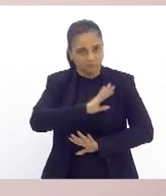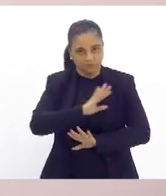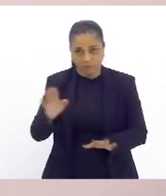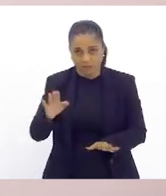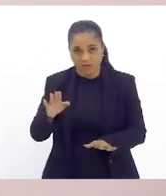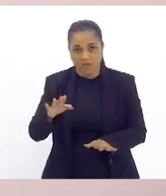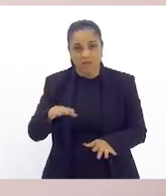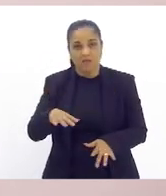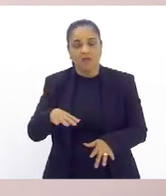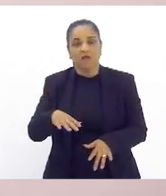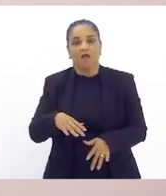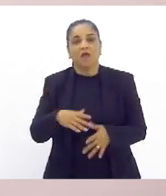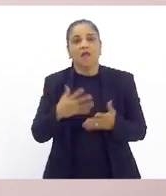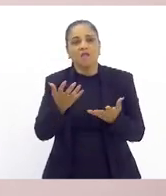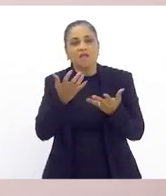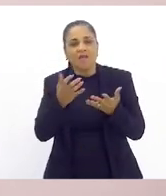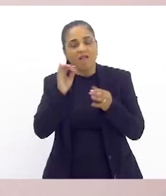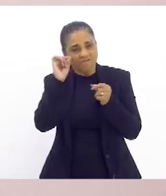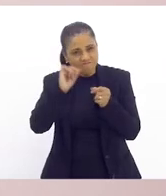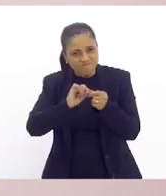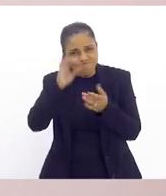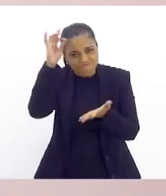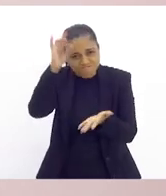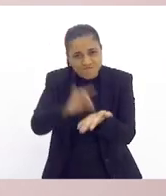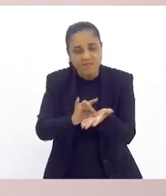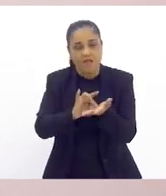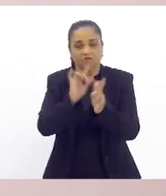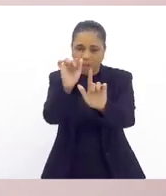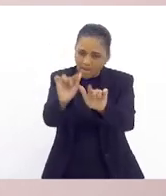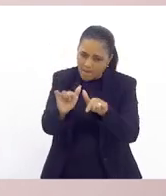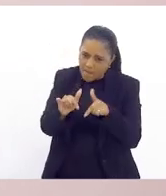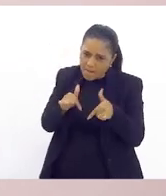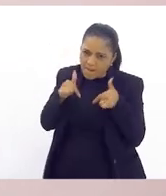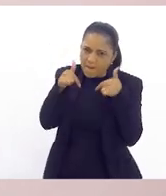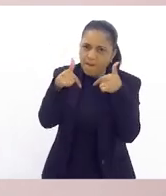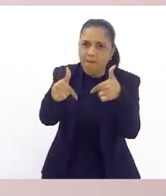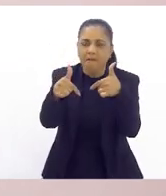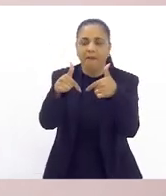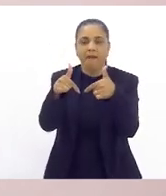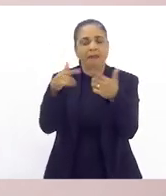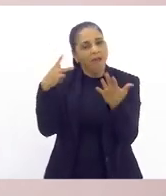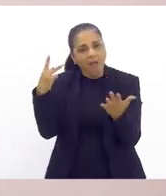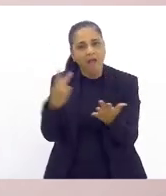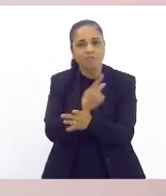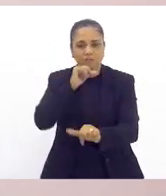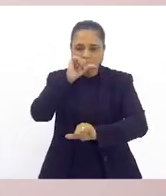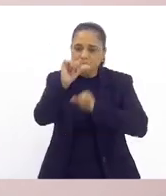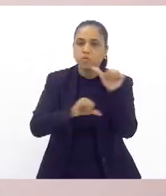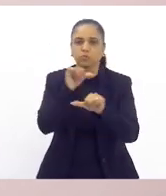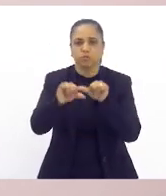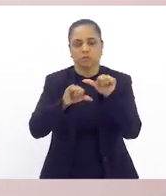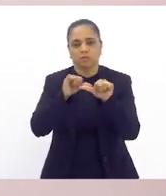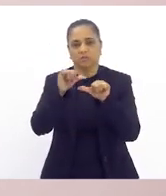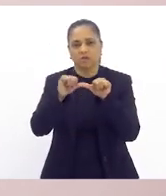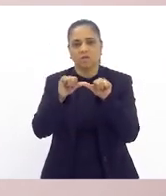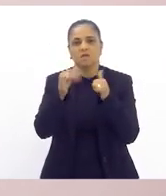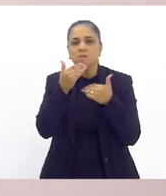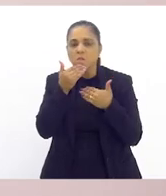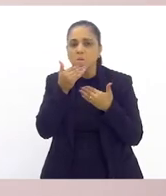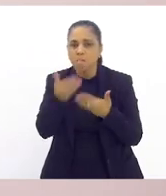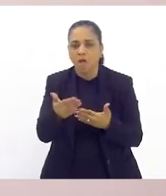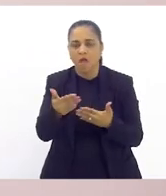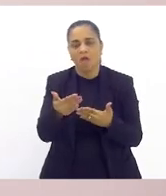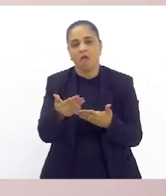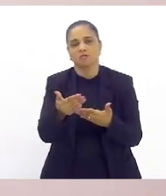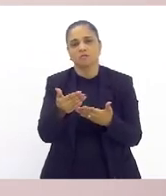realmente Providência a gente quer ver realmente a coisa acontecer e que eu peço encarecidamente que